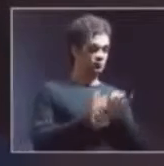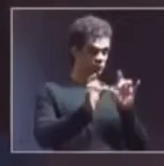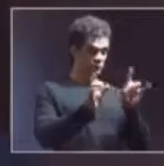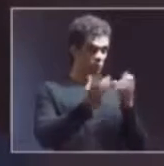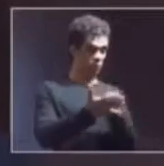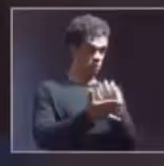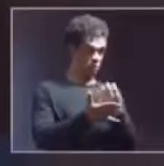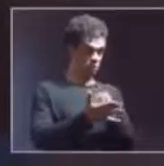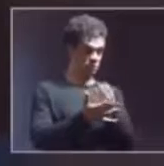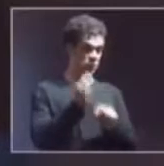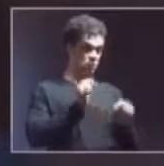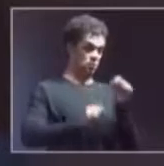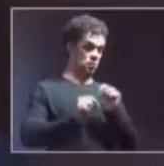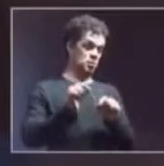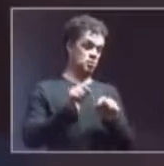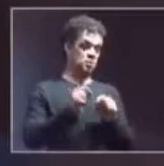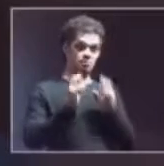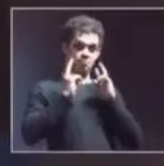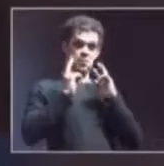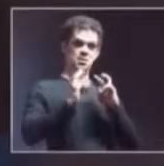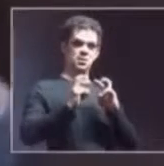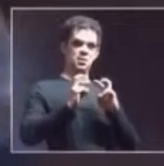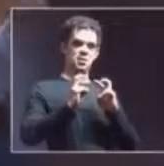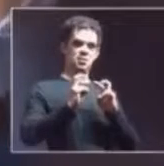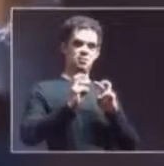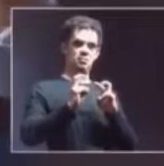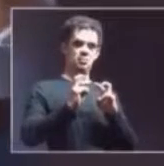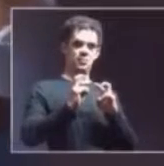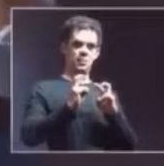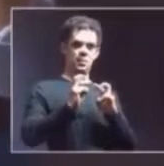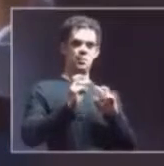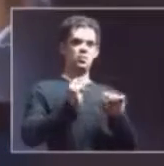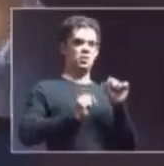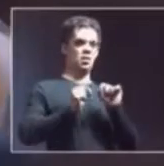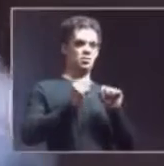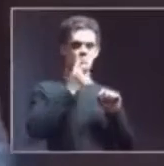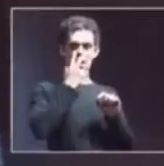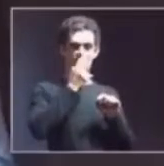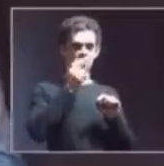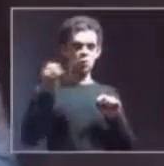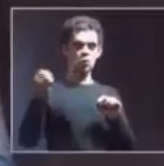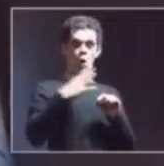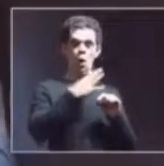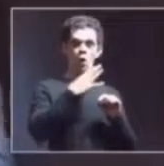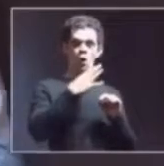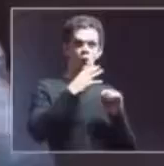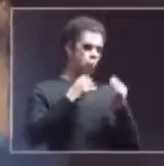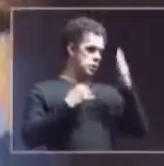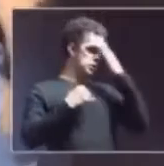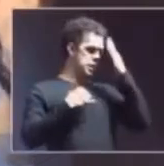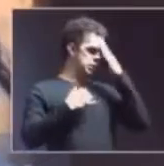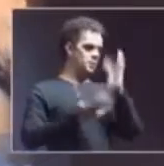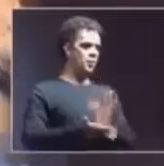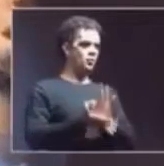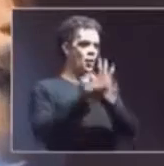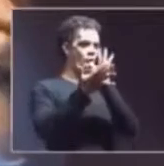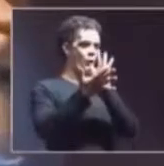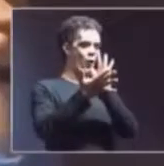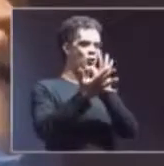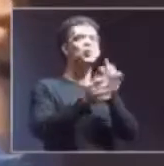nós ganhamos uma nova estatura teológica na compreensão de